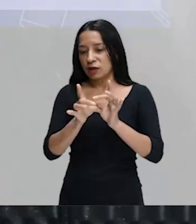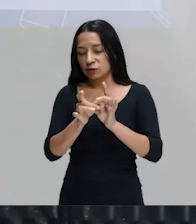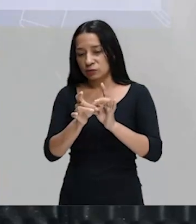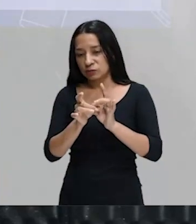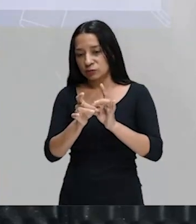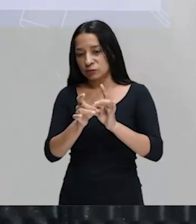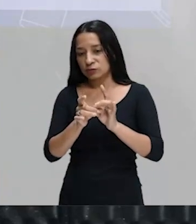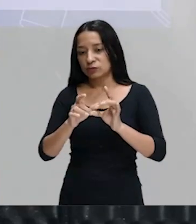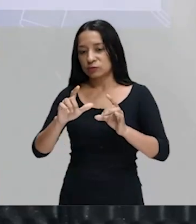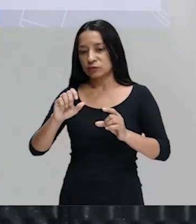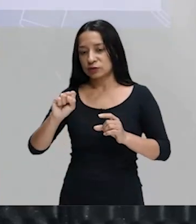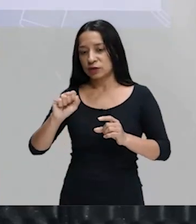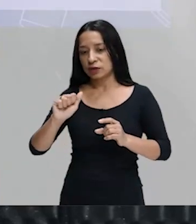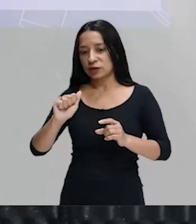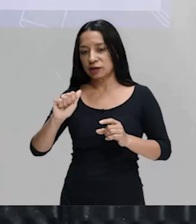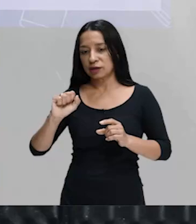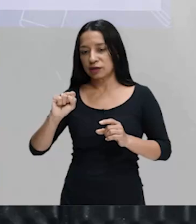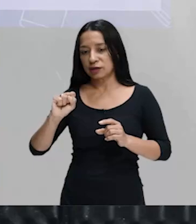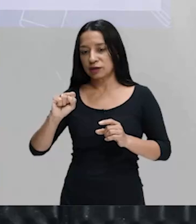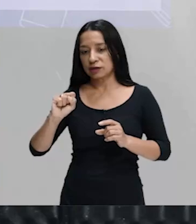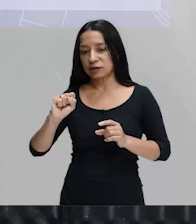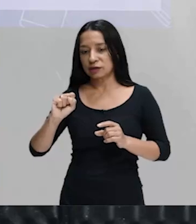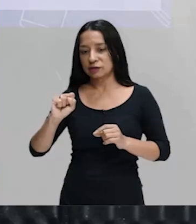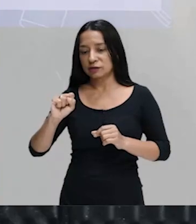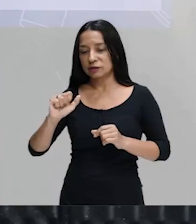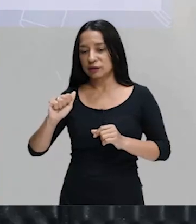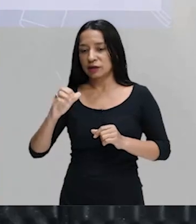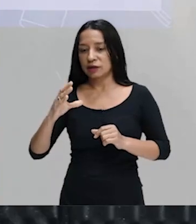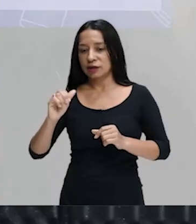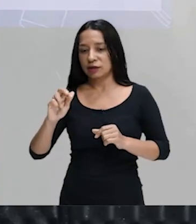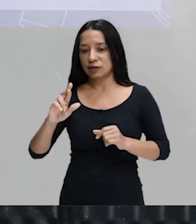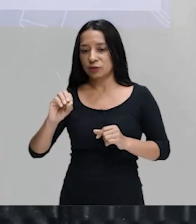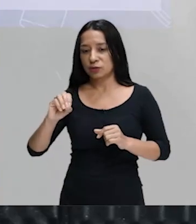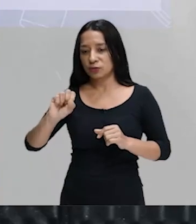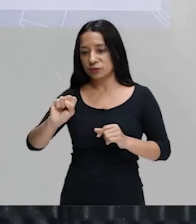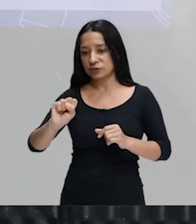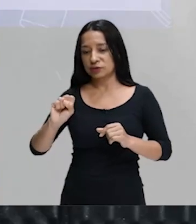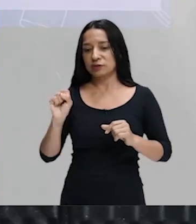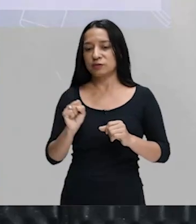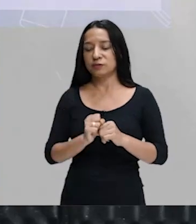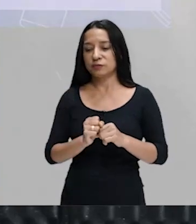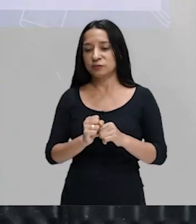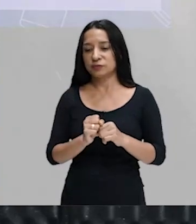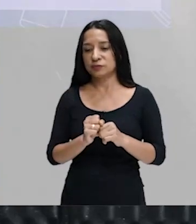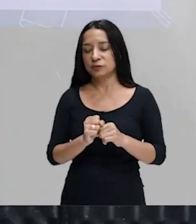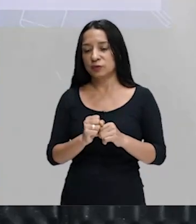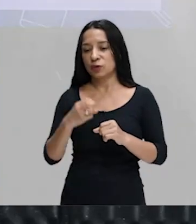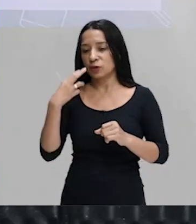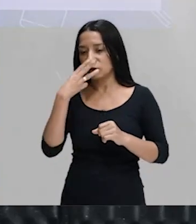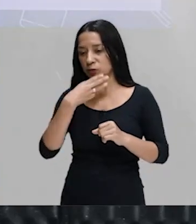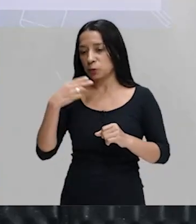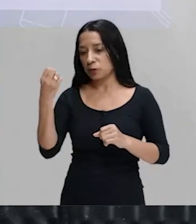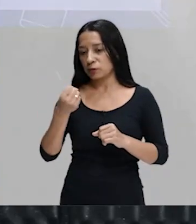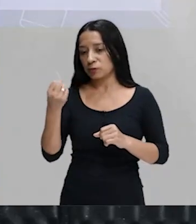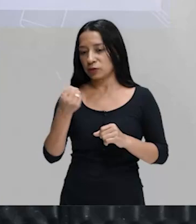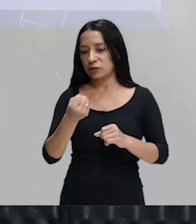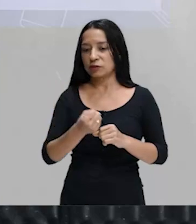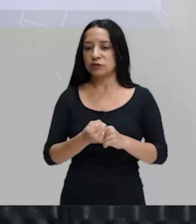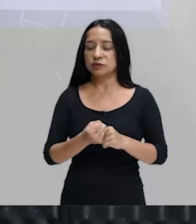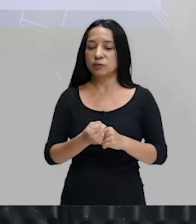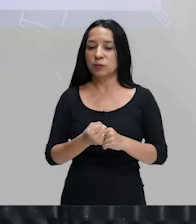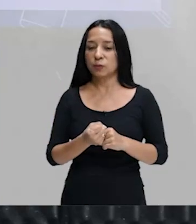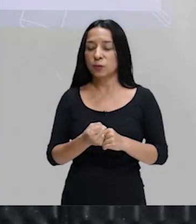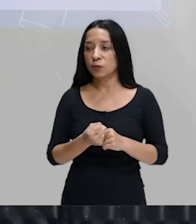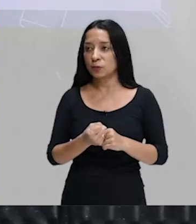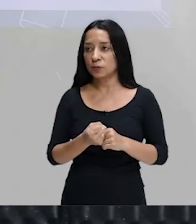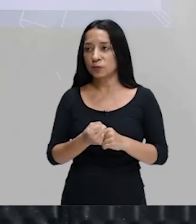A galactose vai estar aqui ajudando a formar a lactose, ok? O açúcar do leite. E